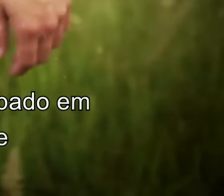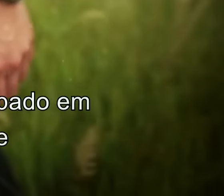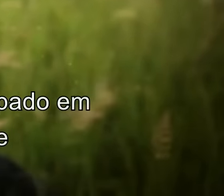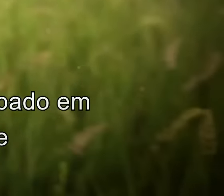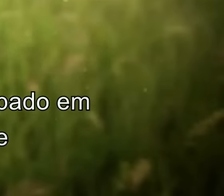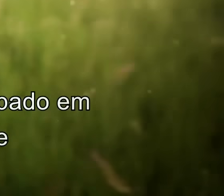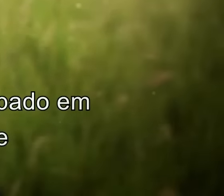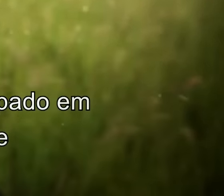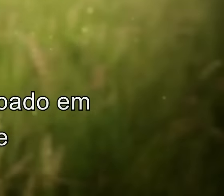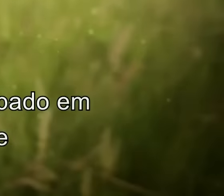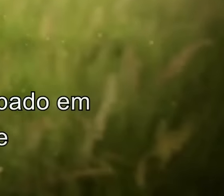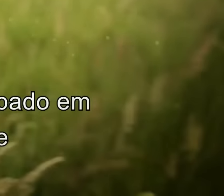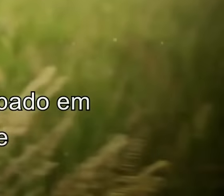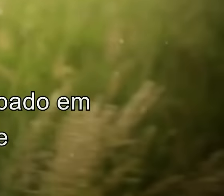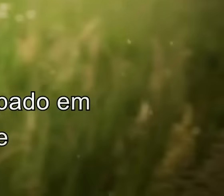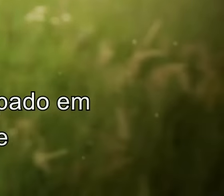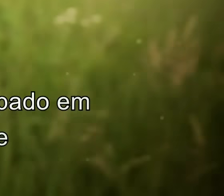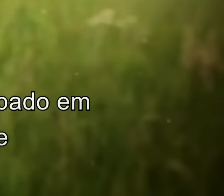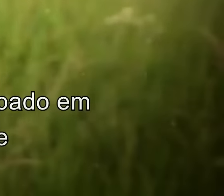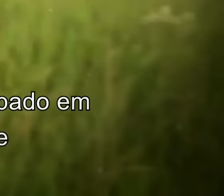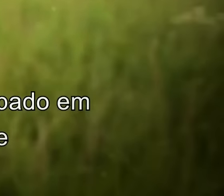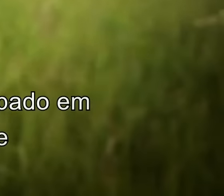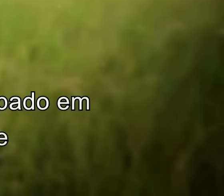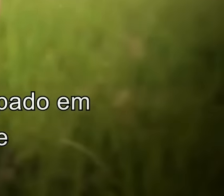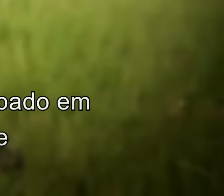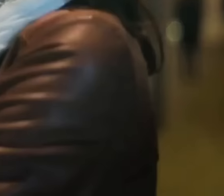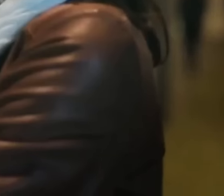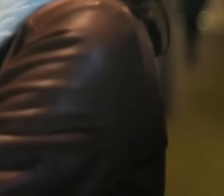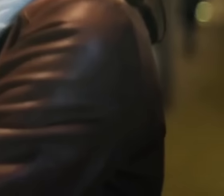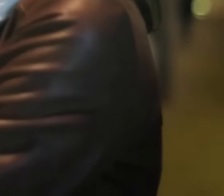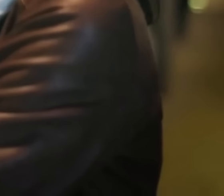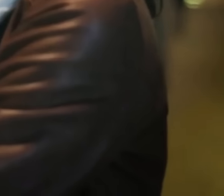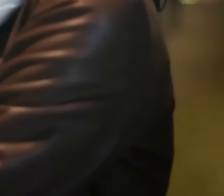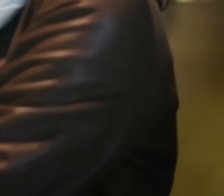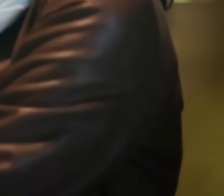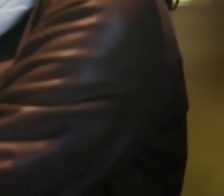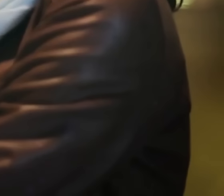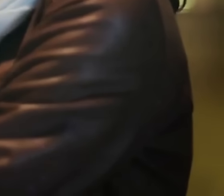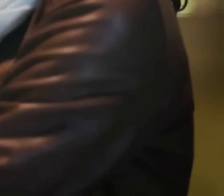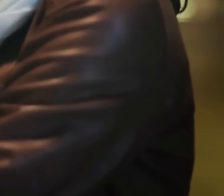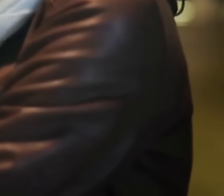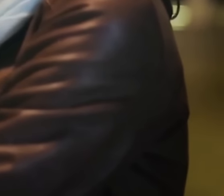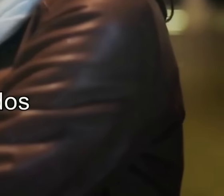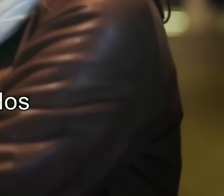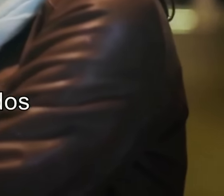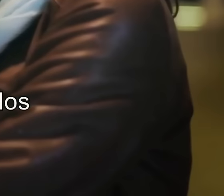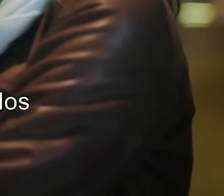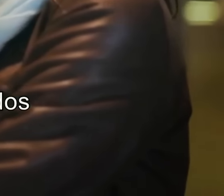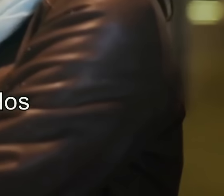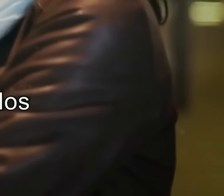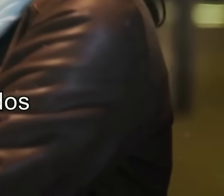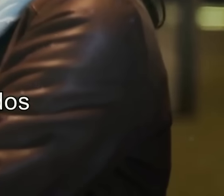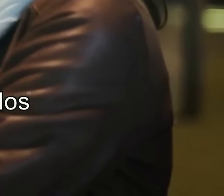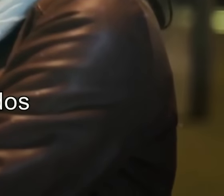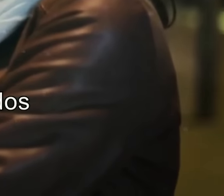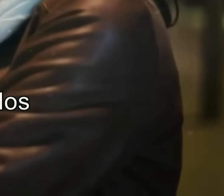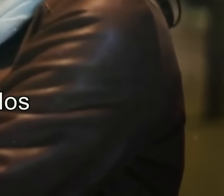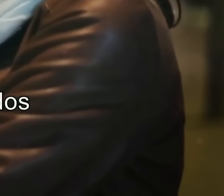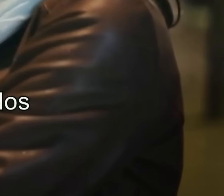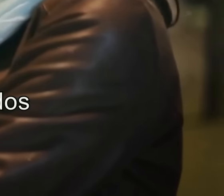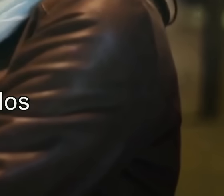nos temos preocupados em utilizar do Vosso Santo Nome para servir-nos Envolvei-nos na